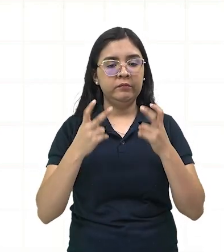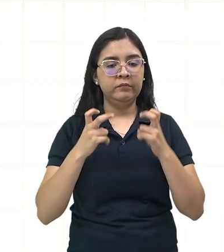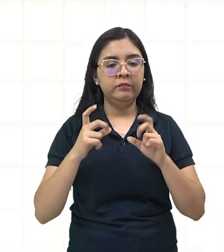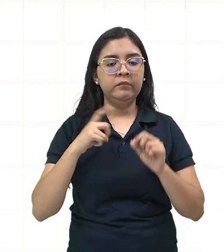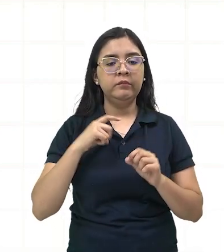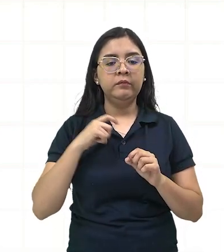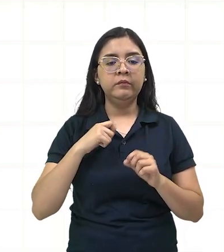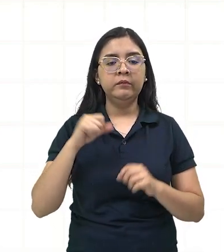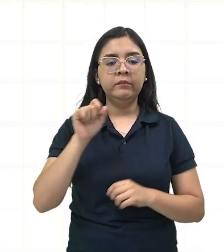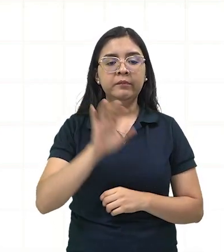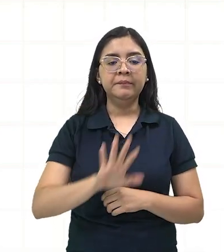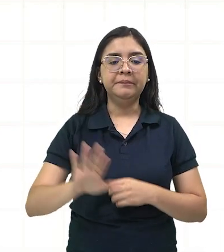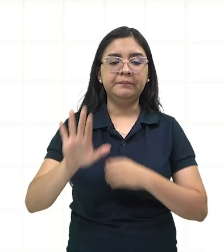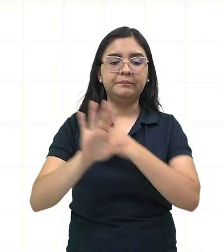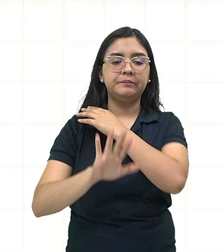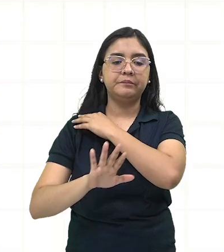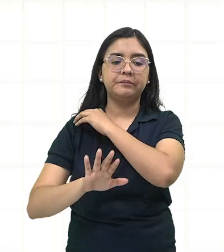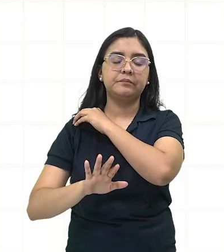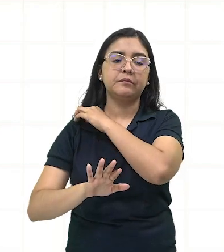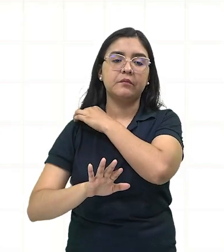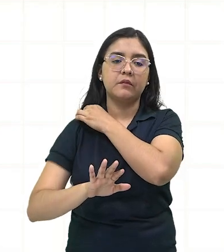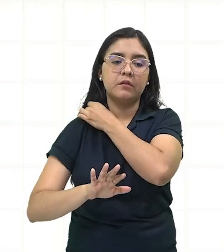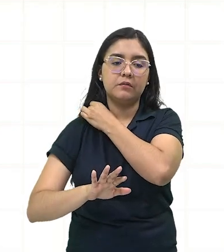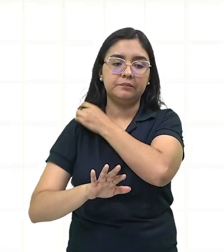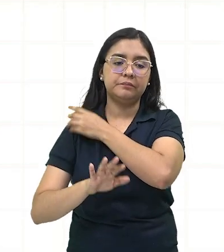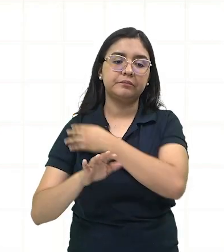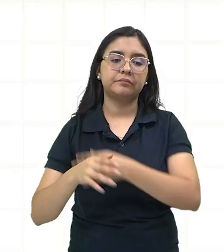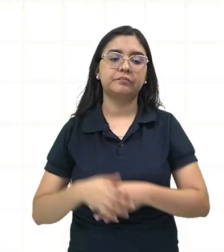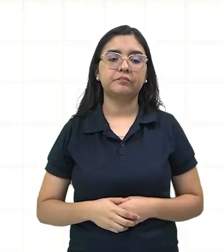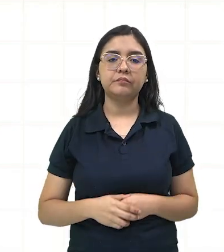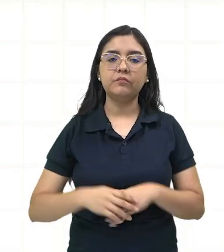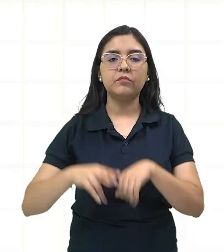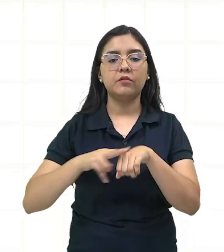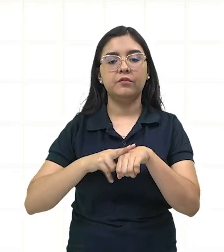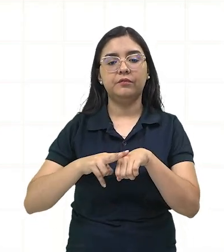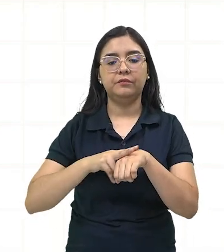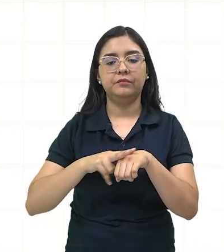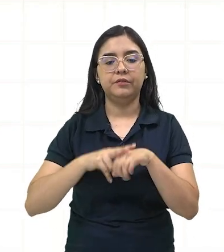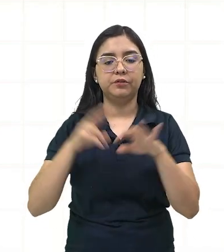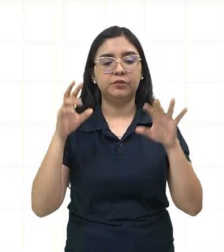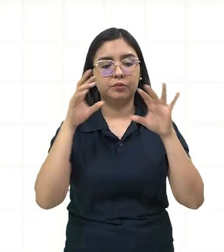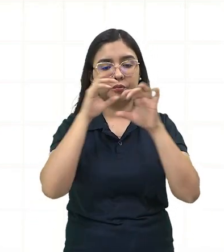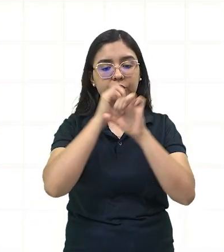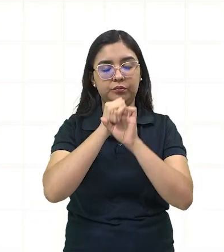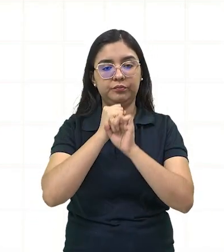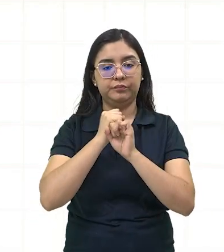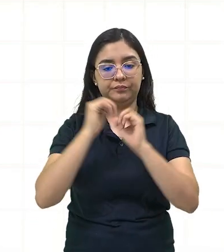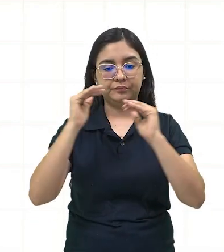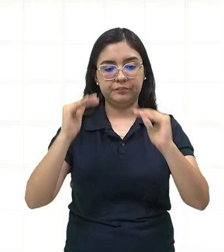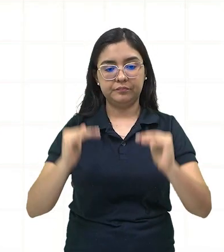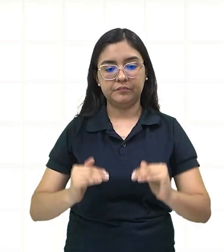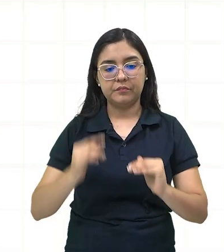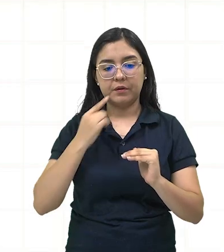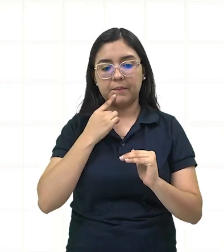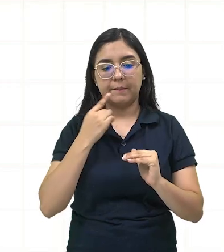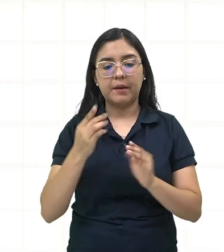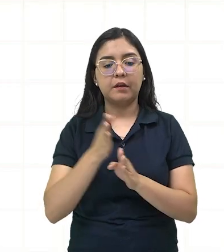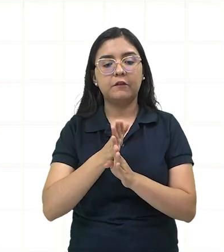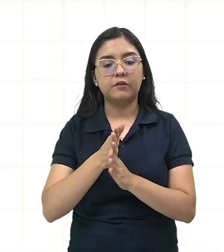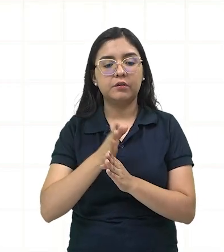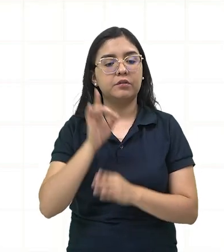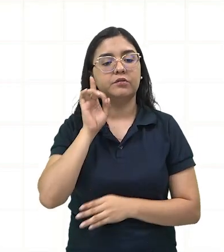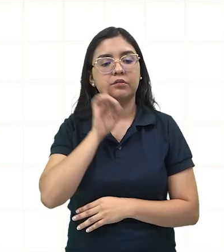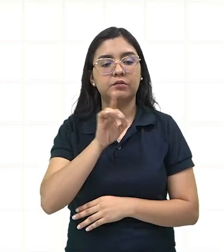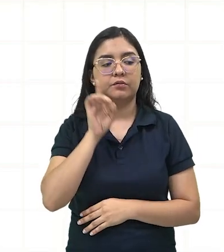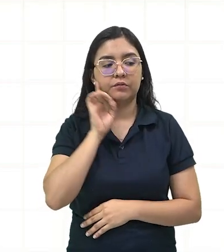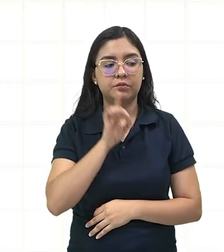tá? Mas não é esse verde mais claro. É esse verde mais escuro aqui embaixo, olha só. próximo à fronteira dos Estados Unidos.